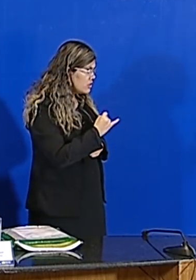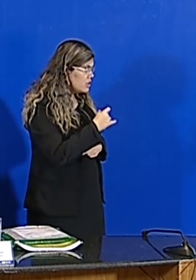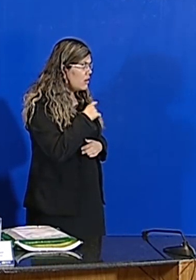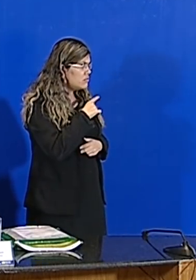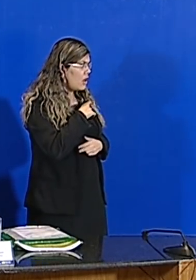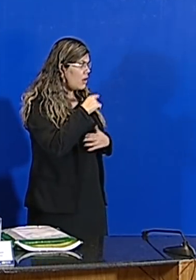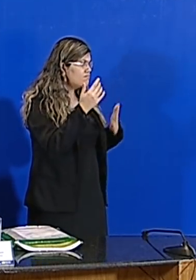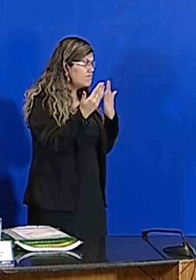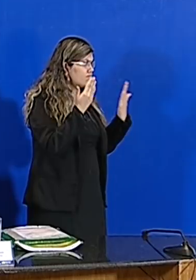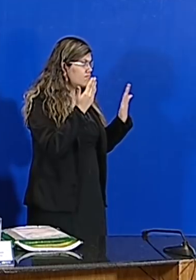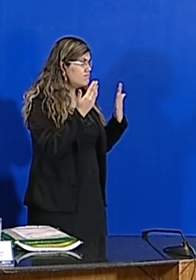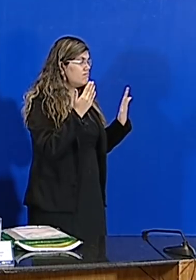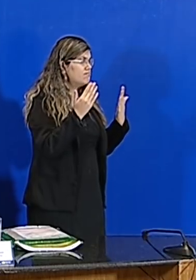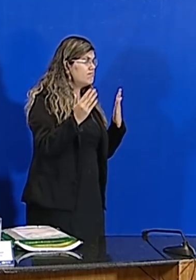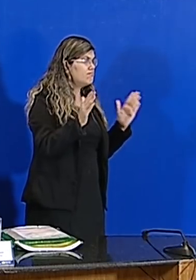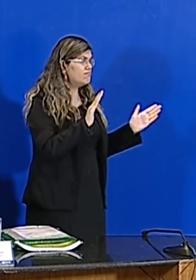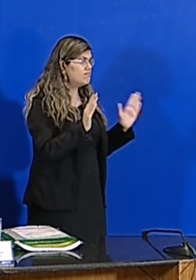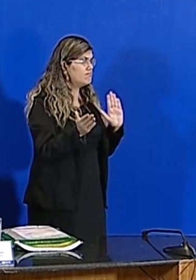dia?